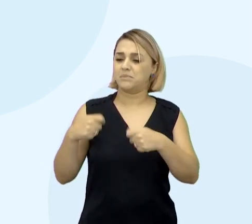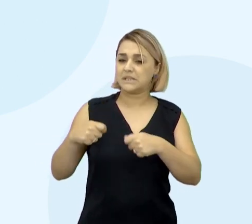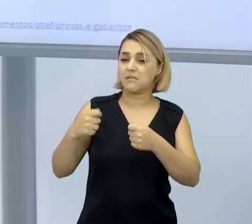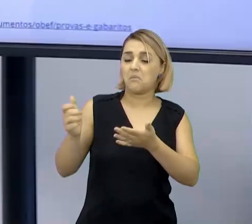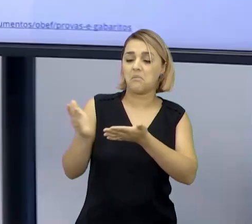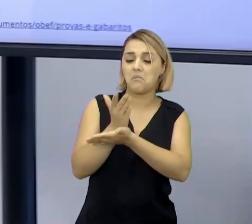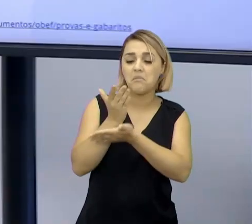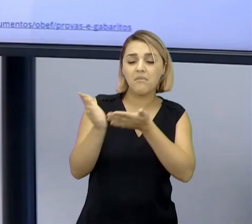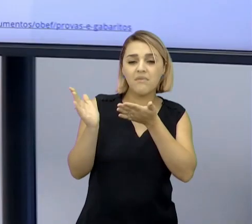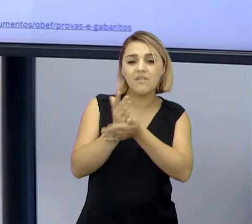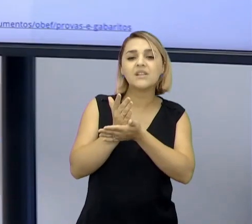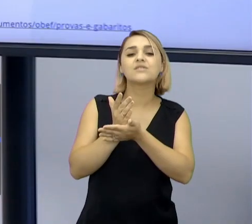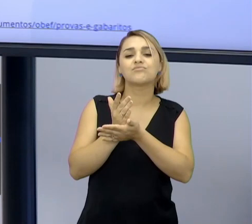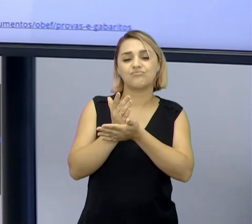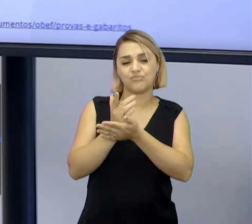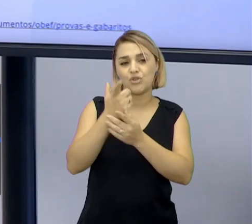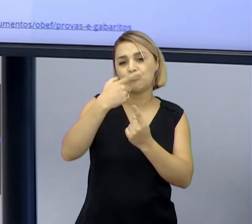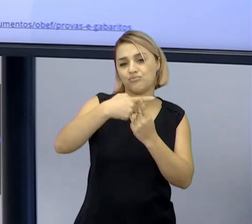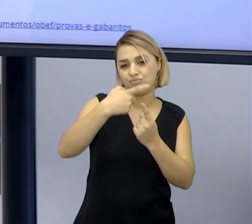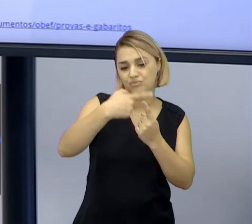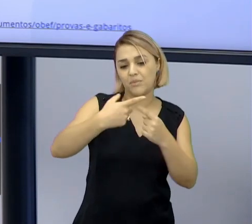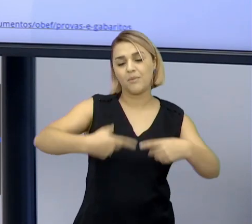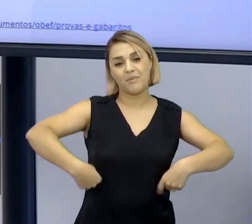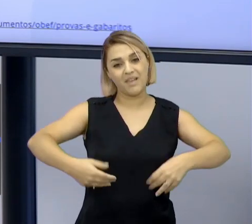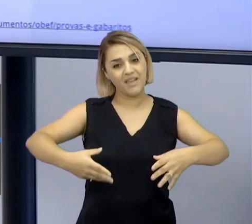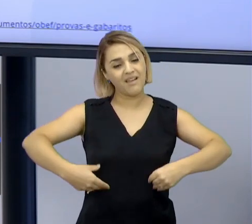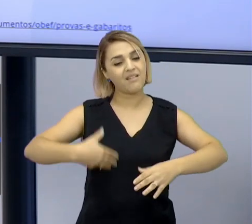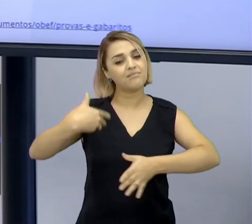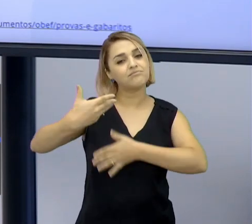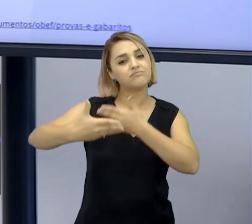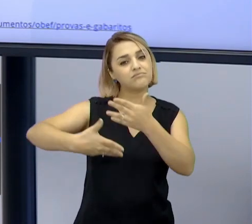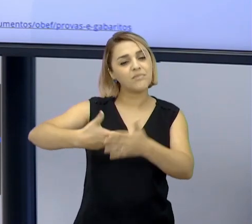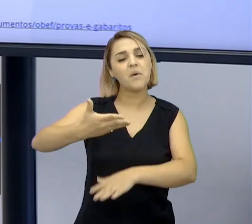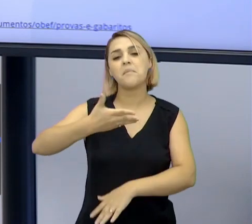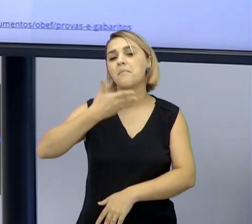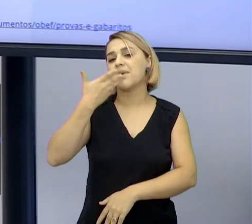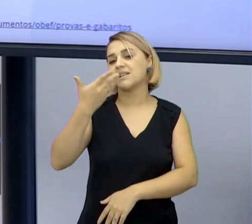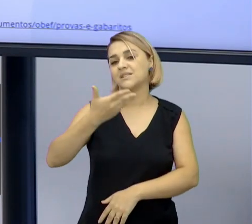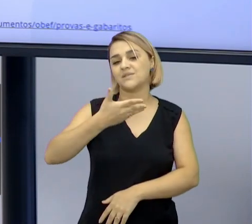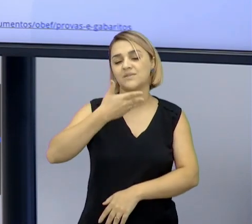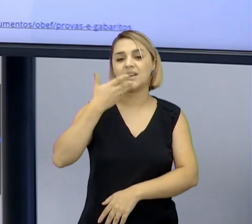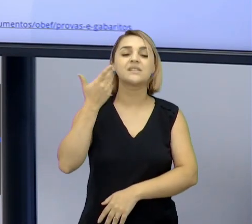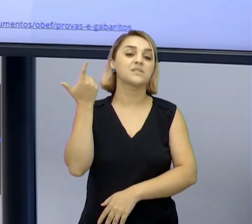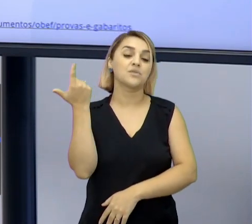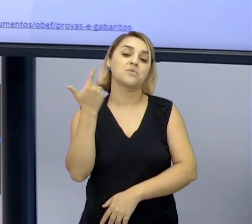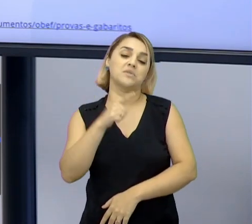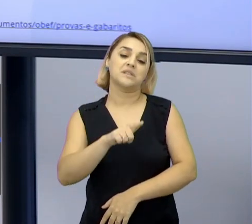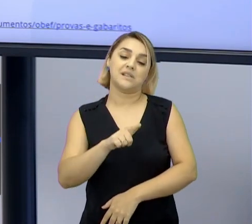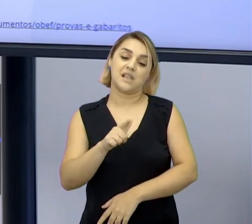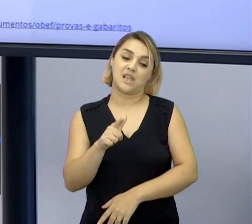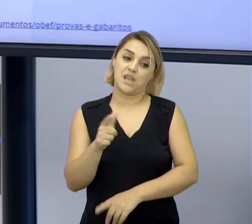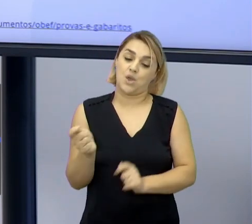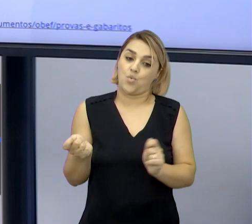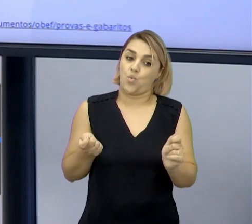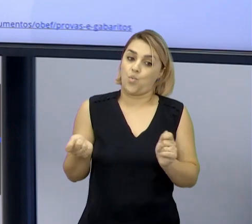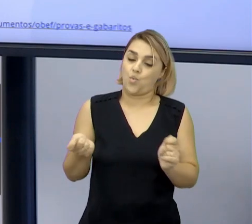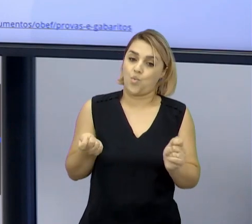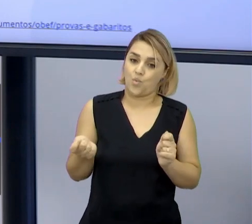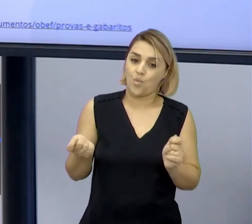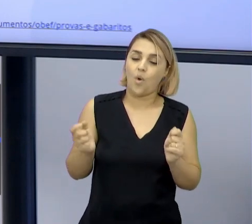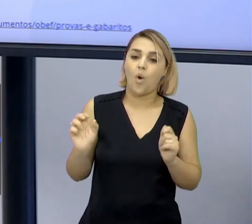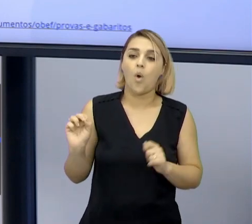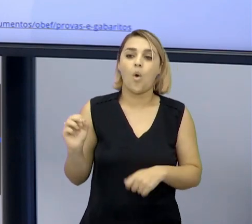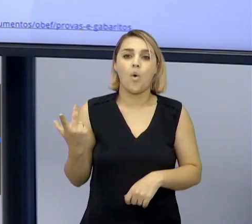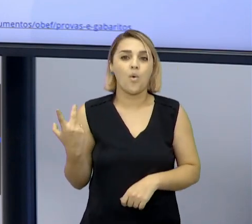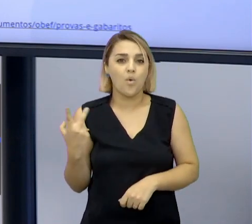tipos de despesa, que fica mais fácil depois na hora de se eu precisar reduzir ou cortar alguma, eu vou lá no agrupamento e eu